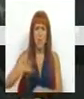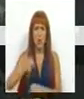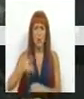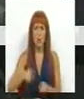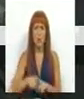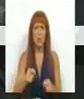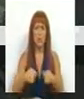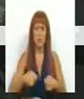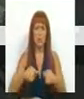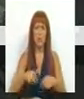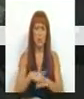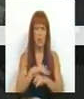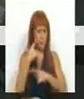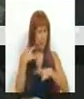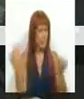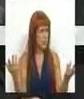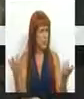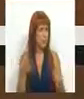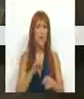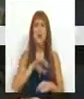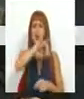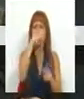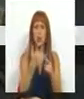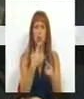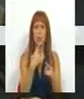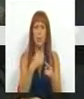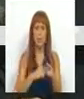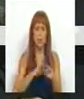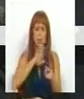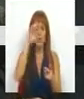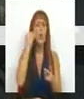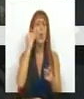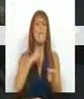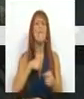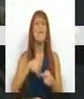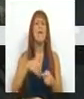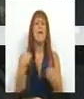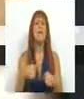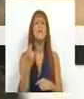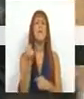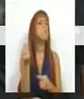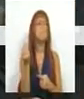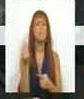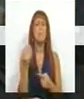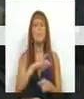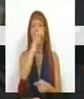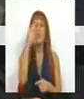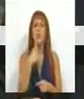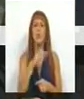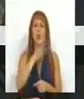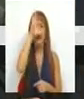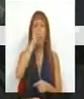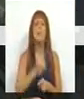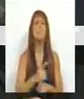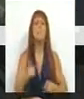euros com os encargos na administração pública? Senhora, segunda pergunta, Sr. Ministro, como é que o senhor vai arranjar o dinheiro? Terceira pergunta, Sr.